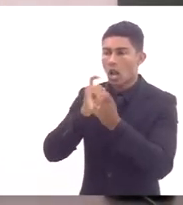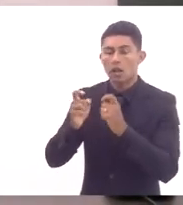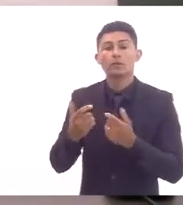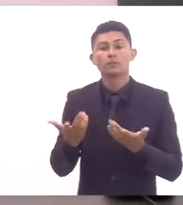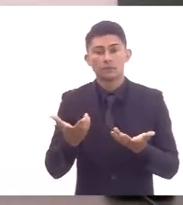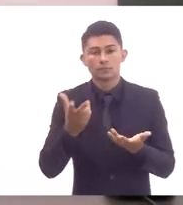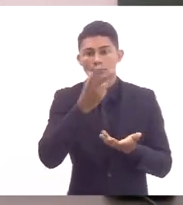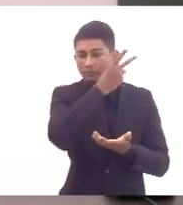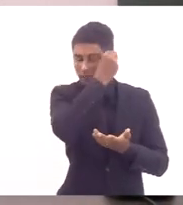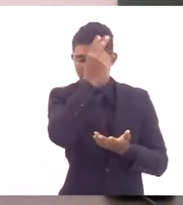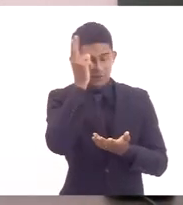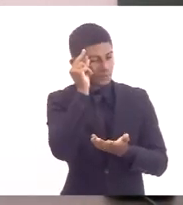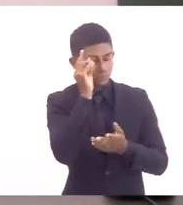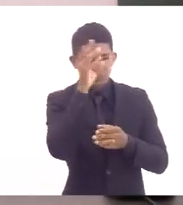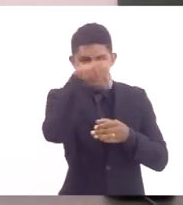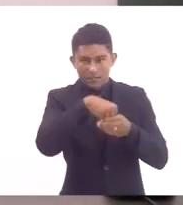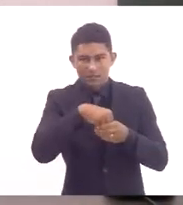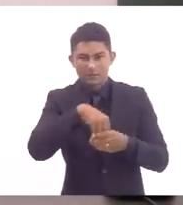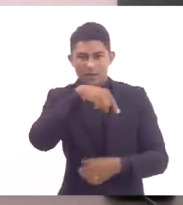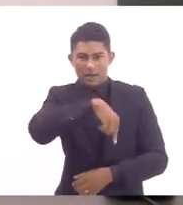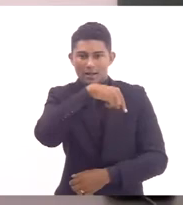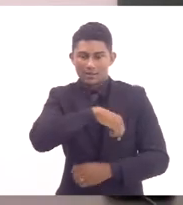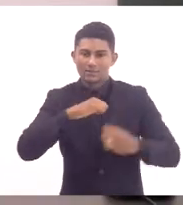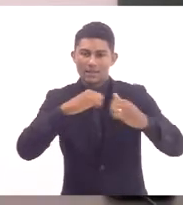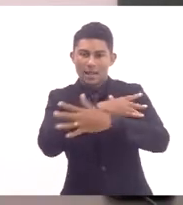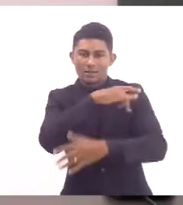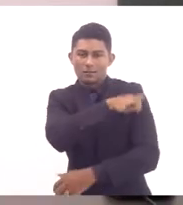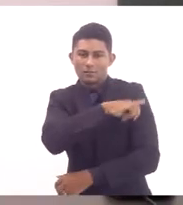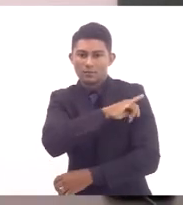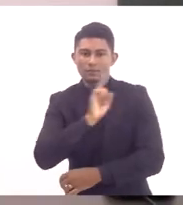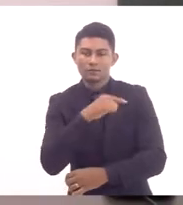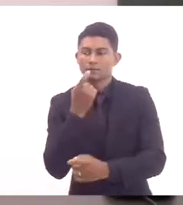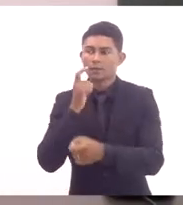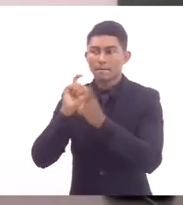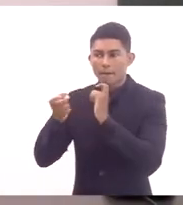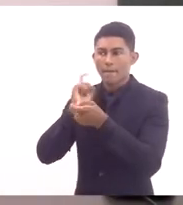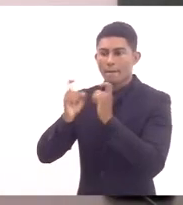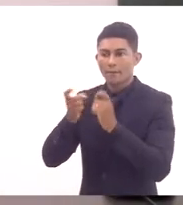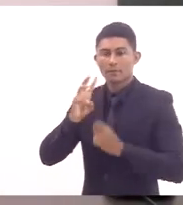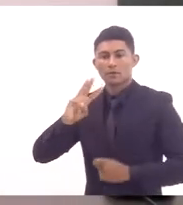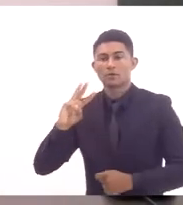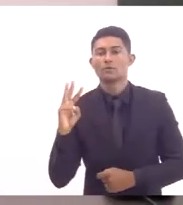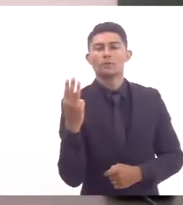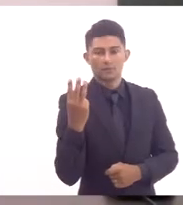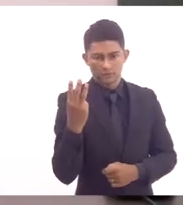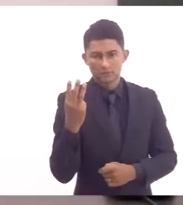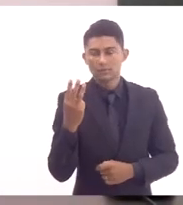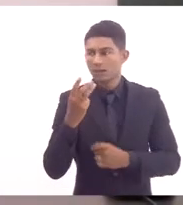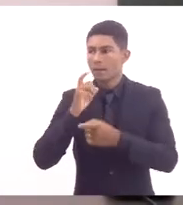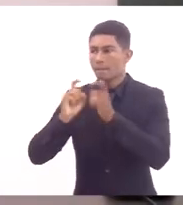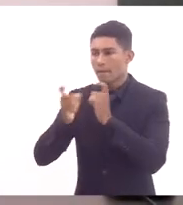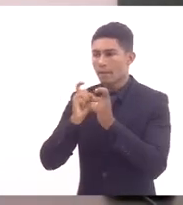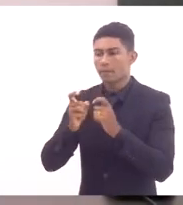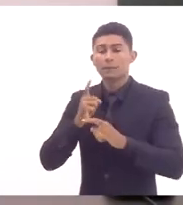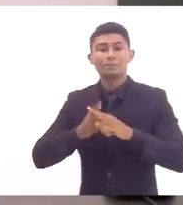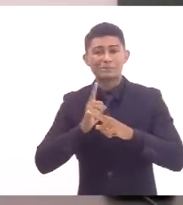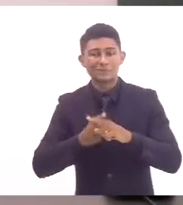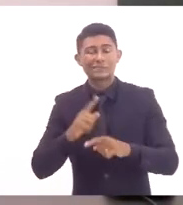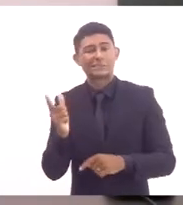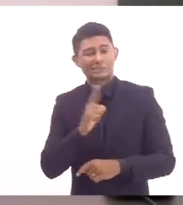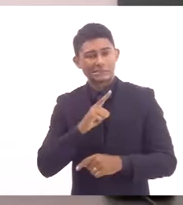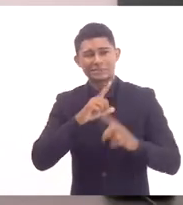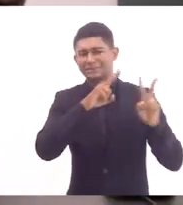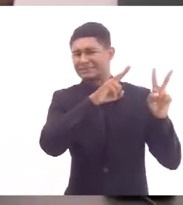Prefeitura na grande prefeitura a gente tá discutindo eu brinco nós somos um pouco a inflamação que a gente lida com questões